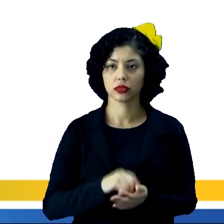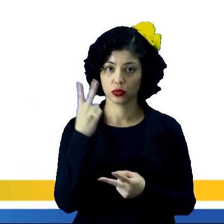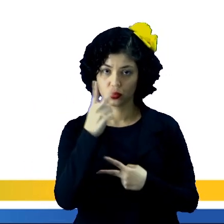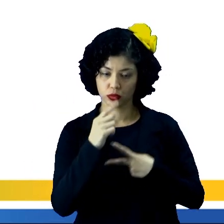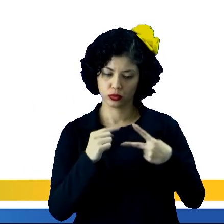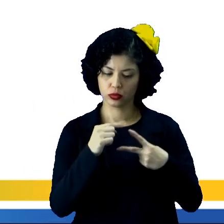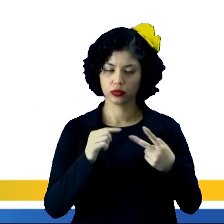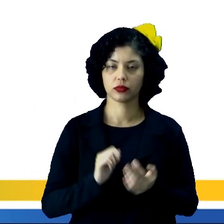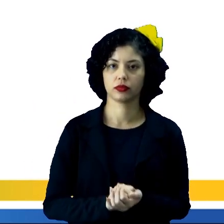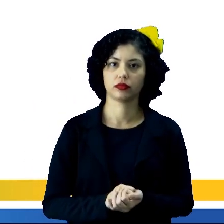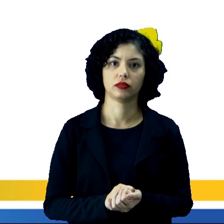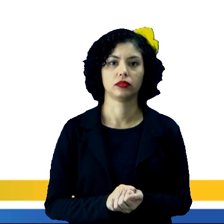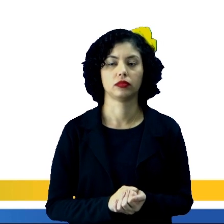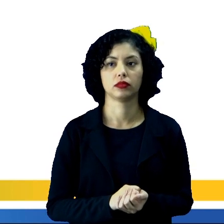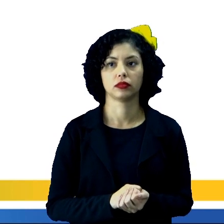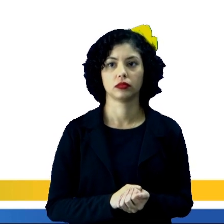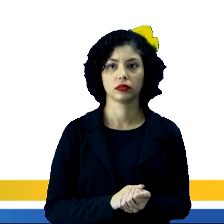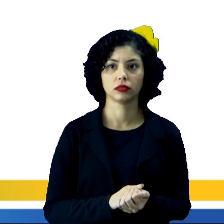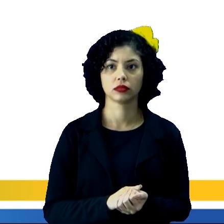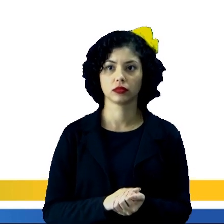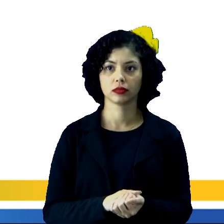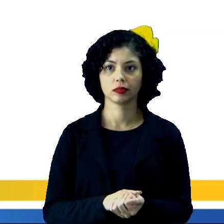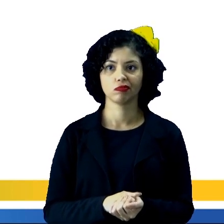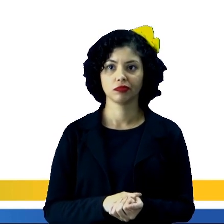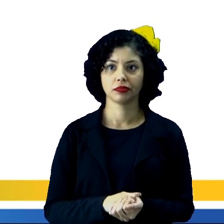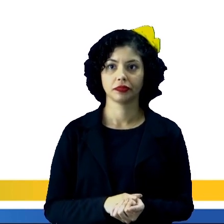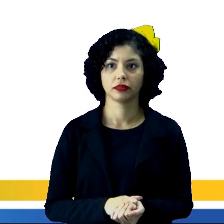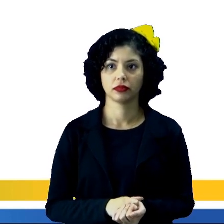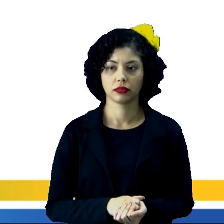duas opções, enfim.